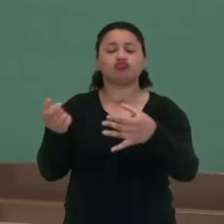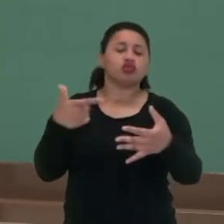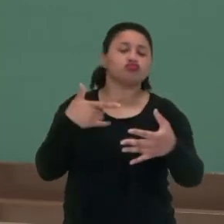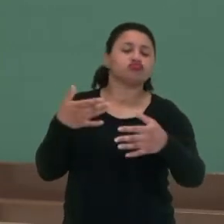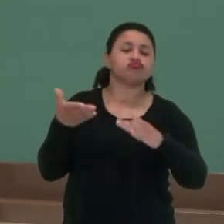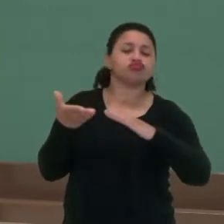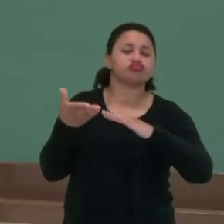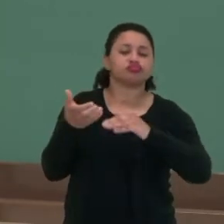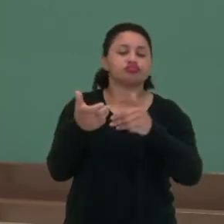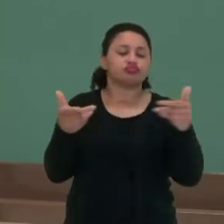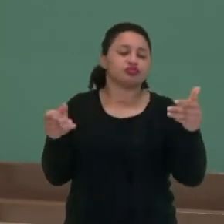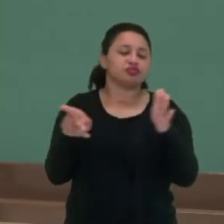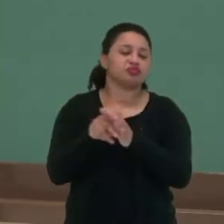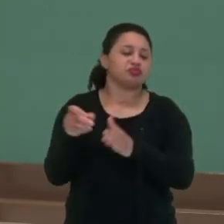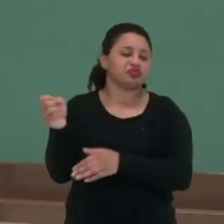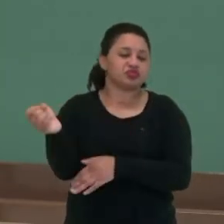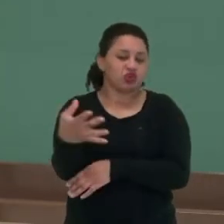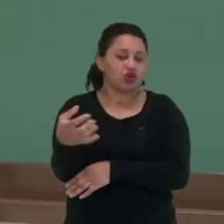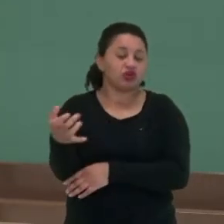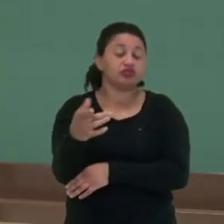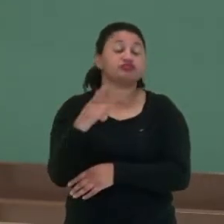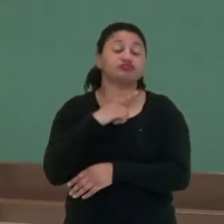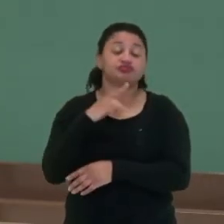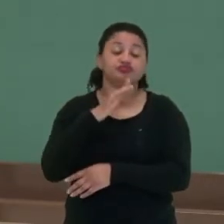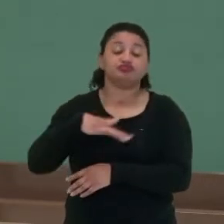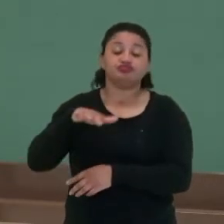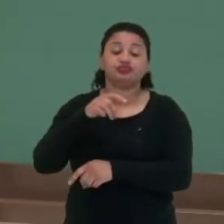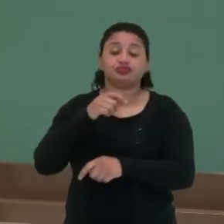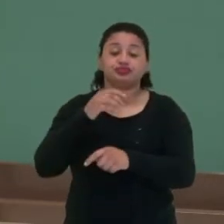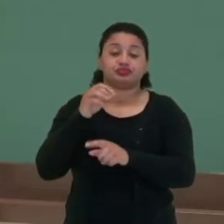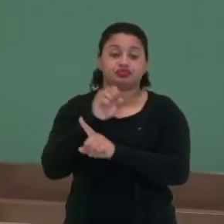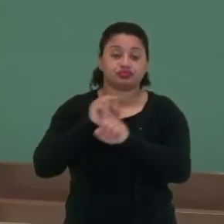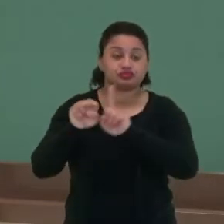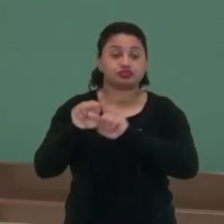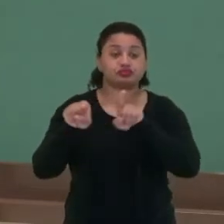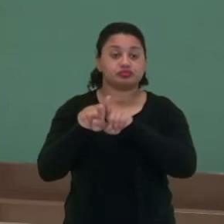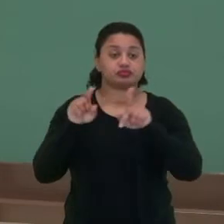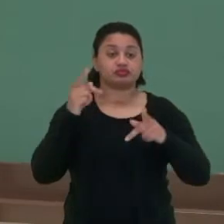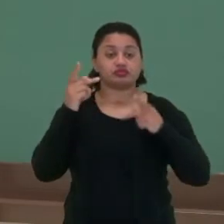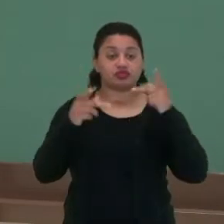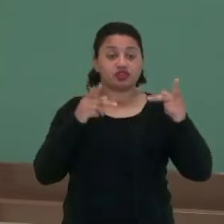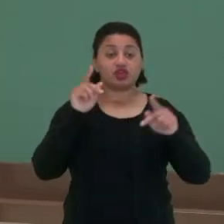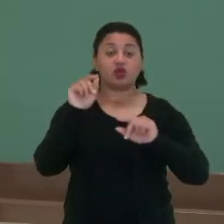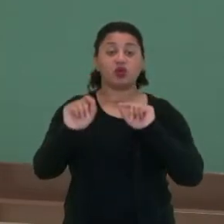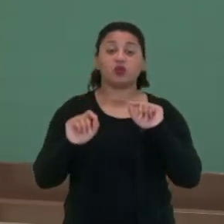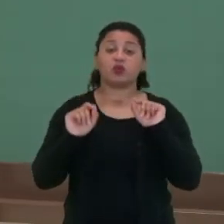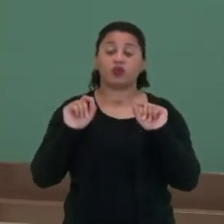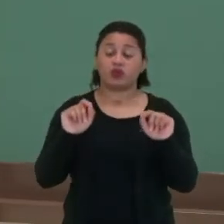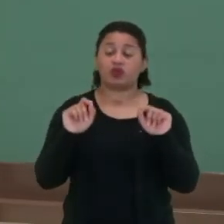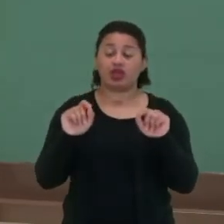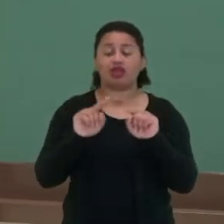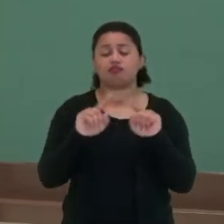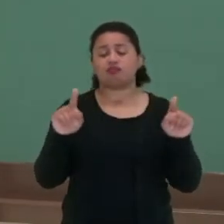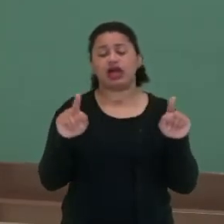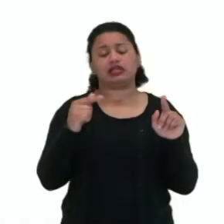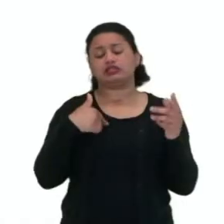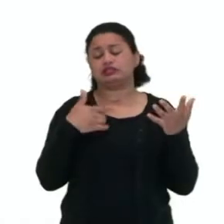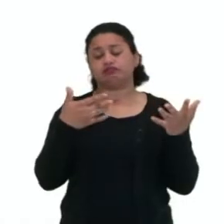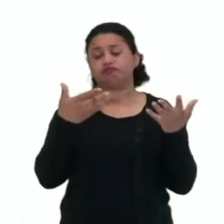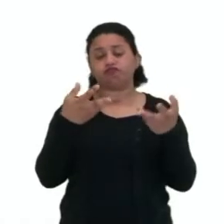modernização das relações sociais, políticas e econômicas no Irã, o que acabou muitas vezes não sendo visto. E